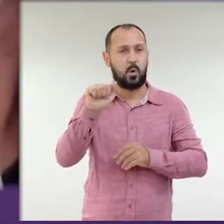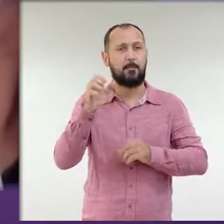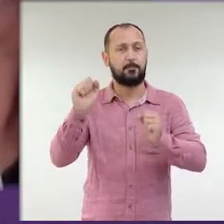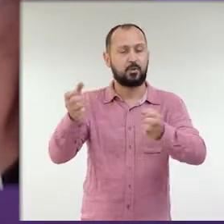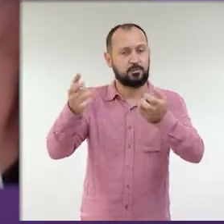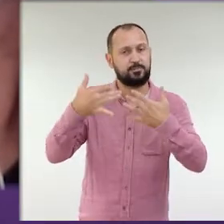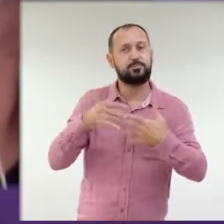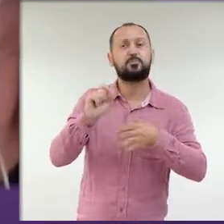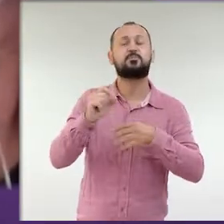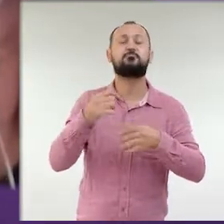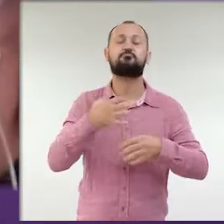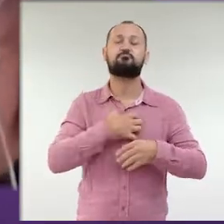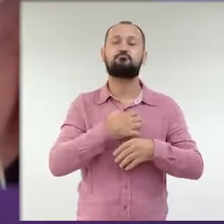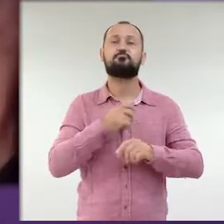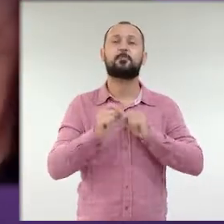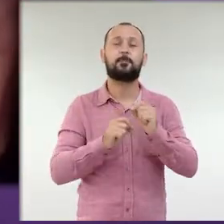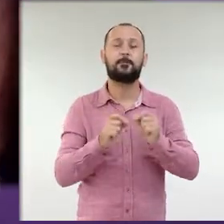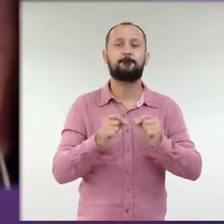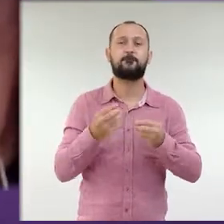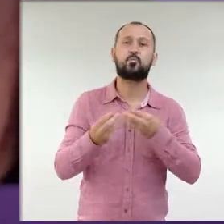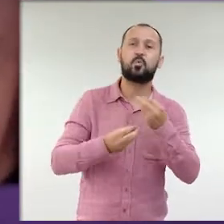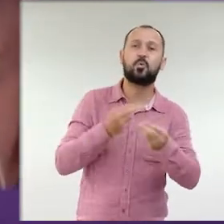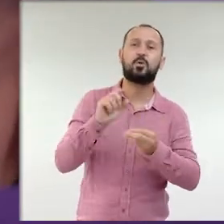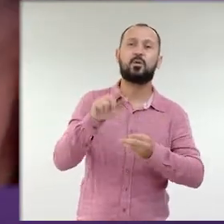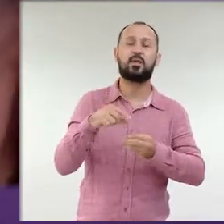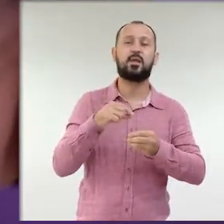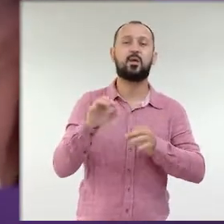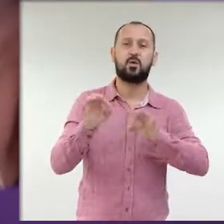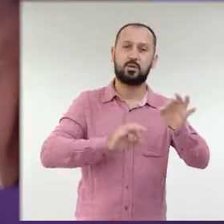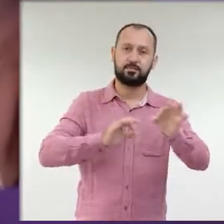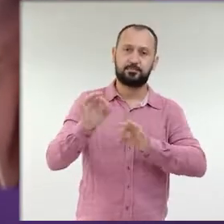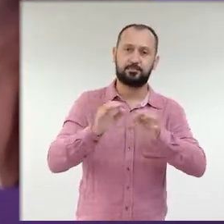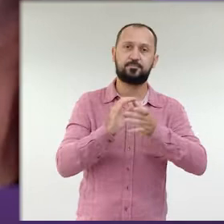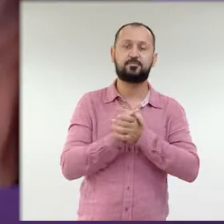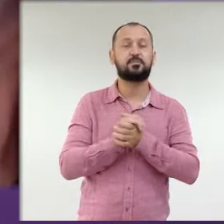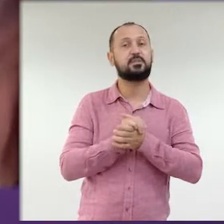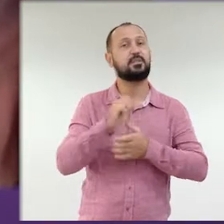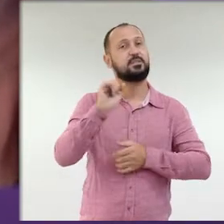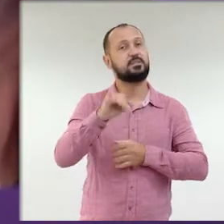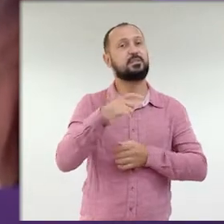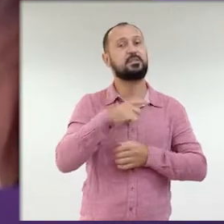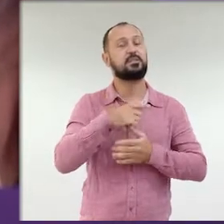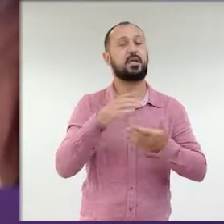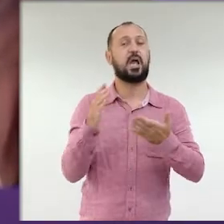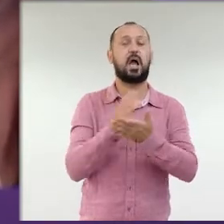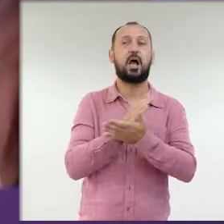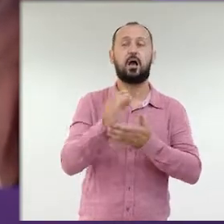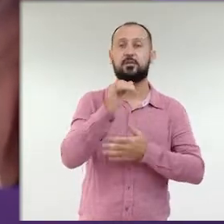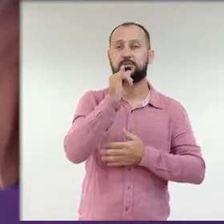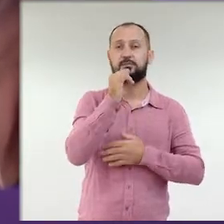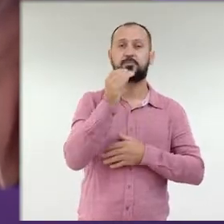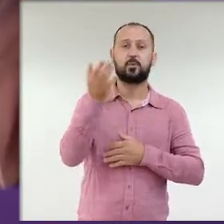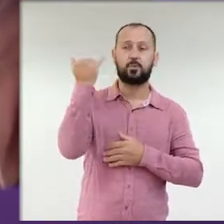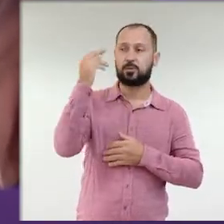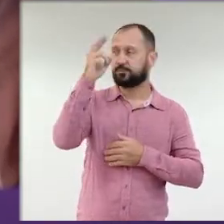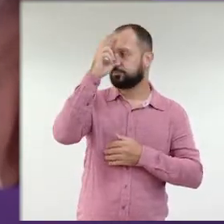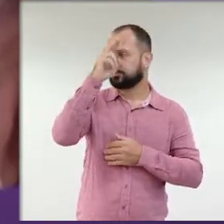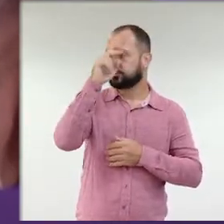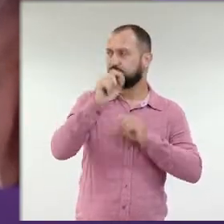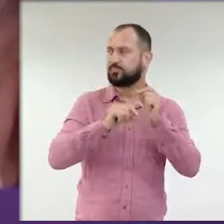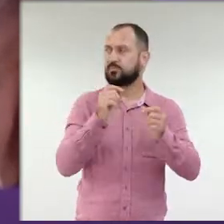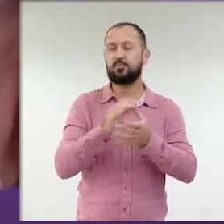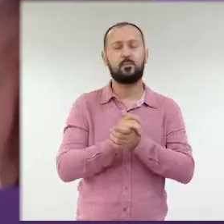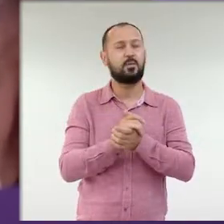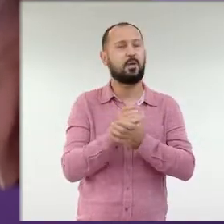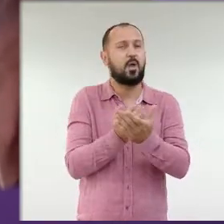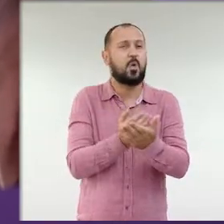impressão dela a respeito desse caminhar, como é que foi fazer essa construção, e se tem alguma história, algo